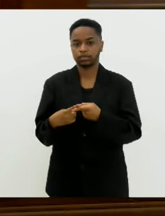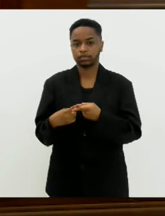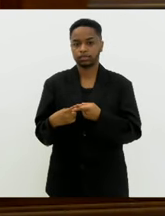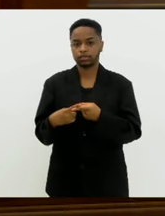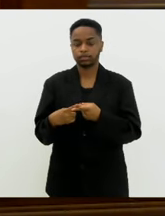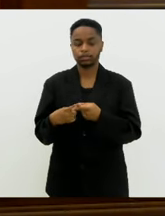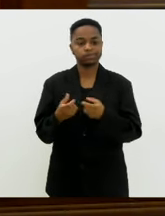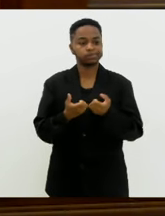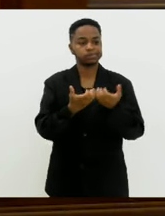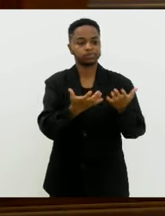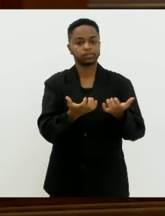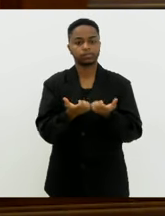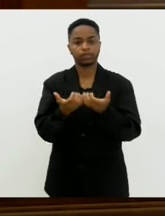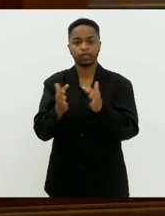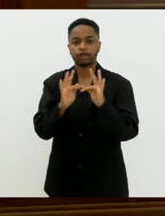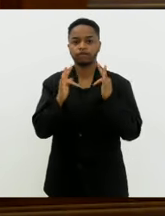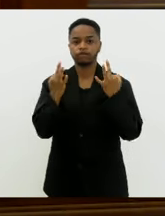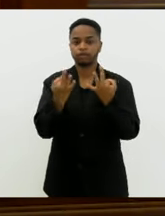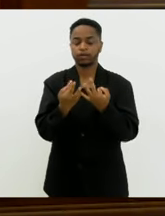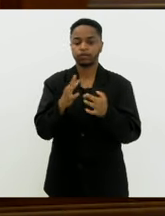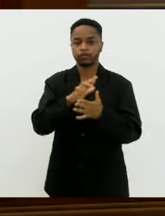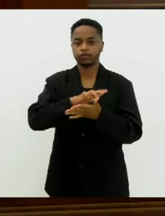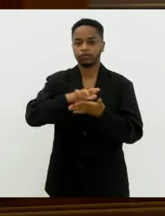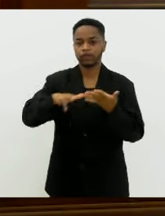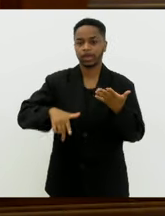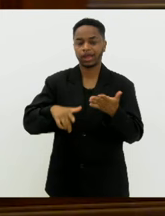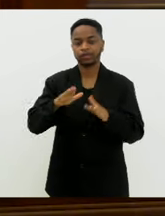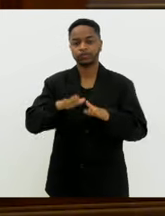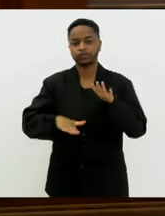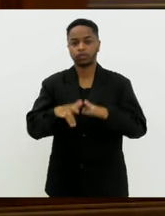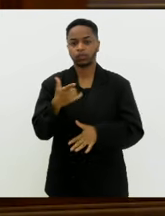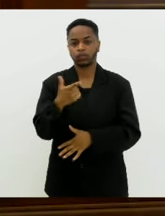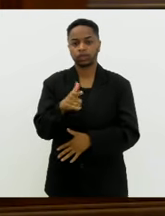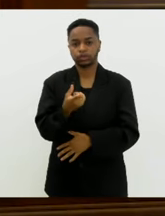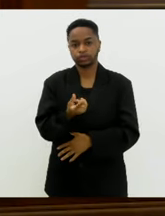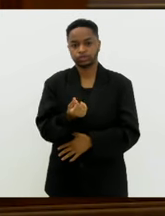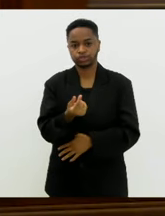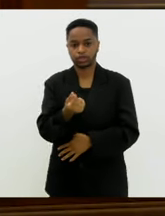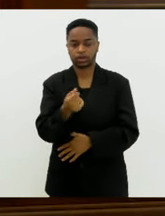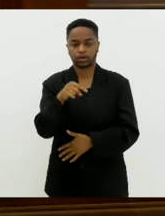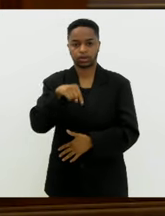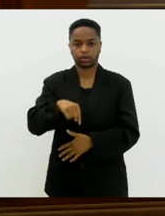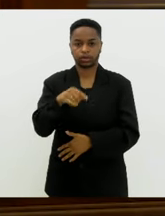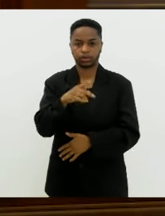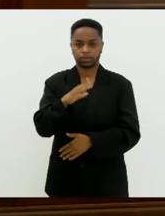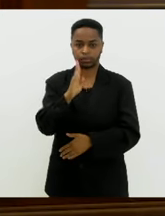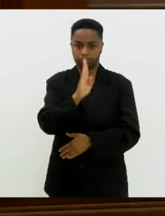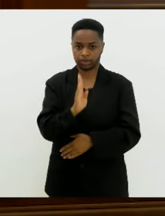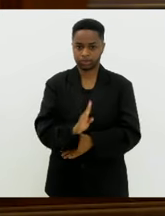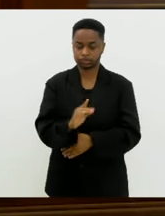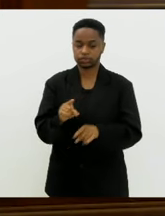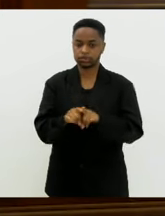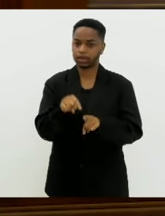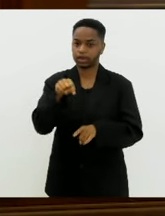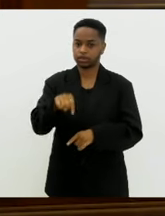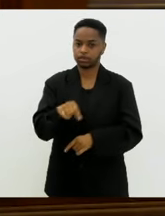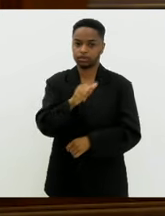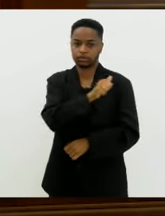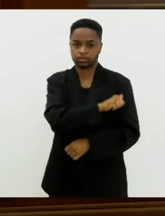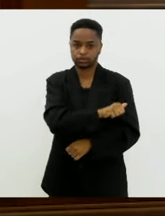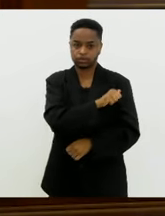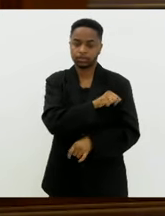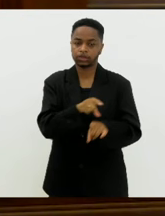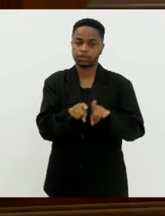famílias que são as menos favorecidas do nosso país, do nosso estado e do município de onde eu